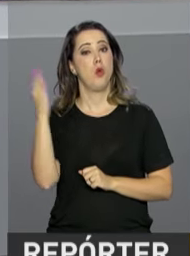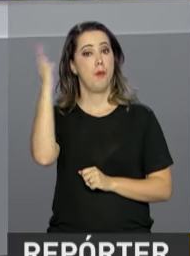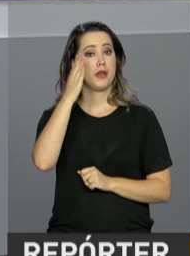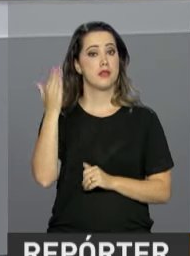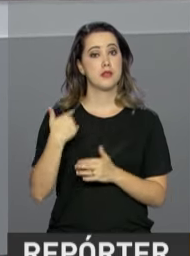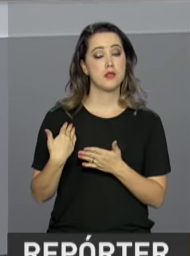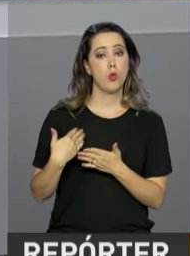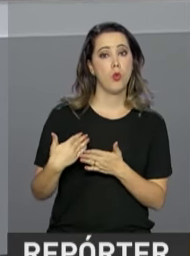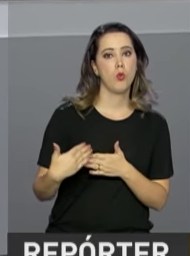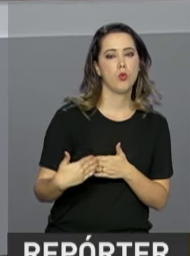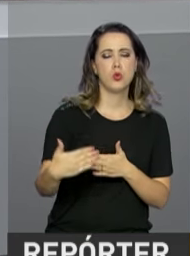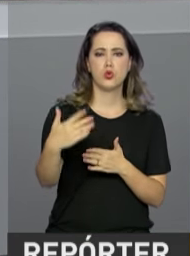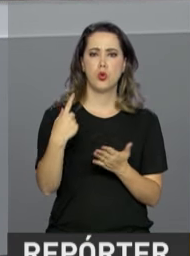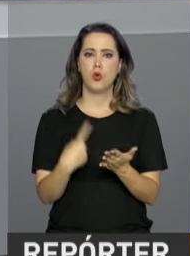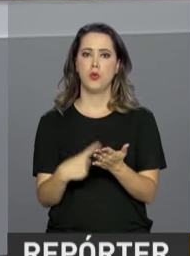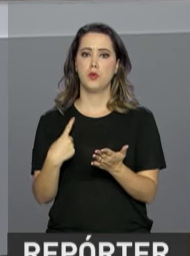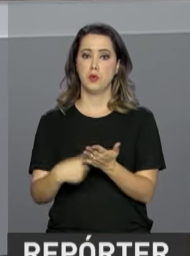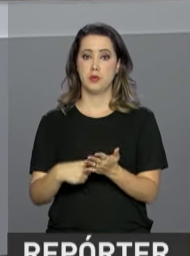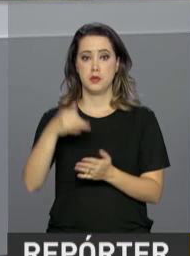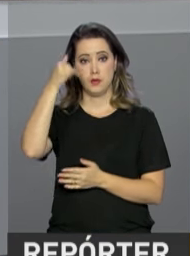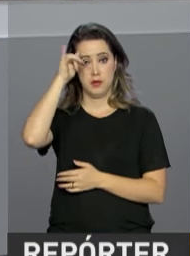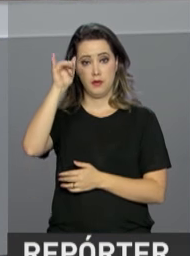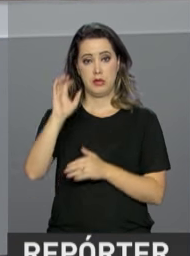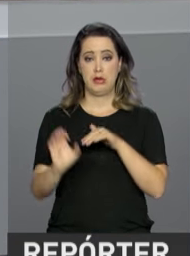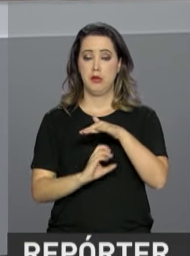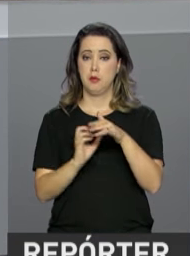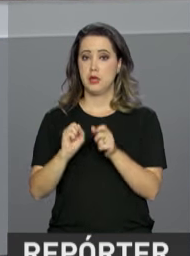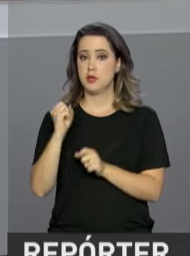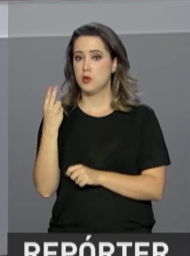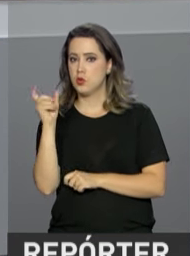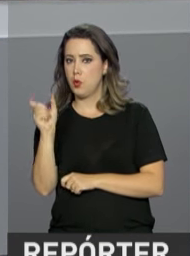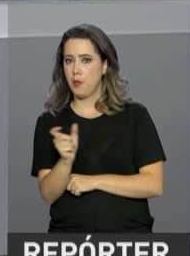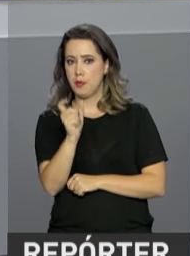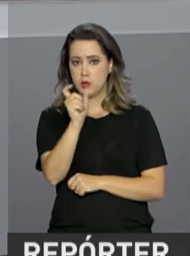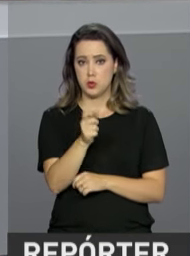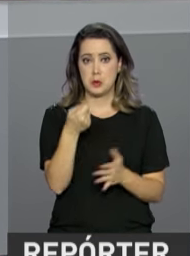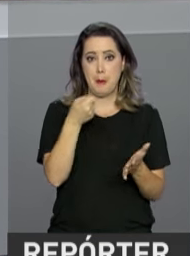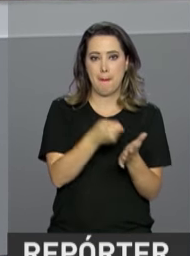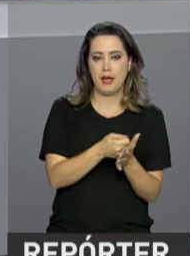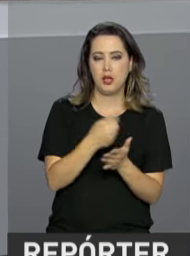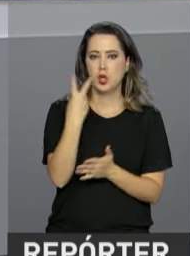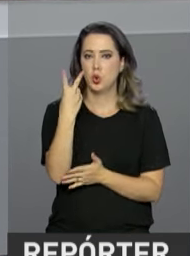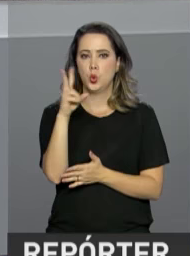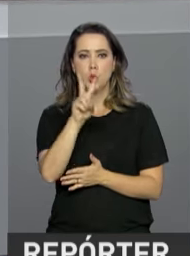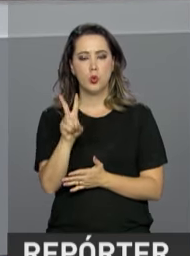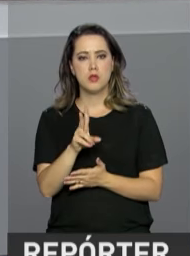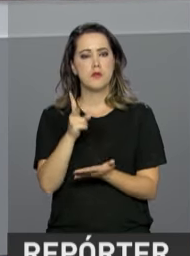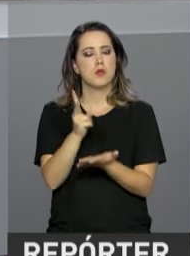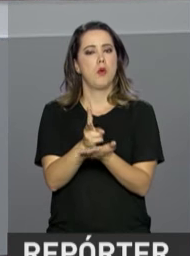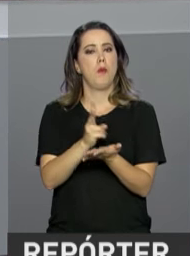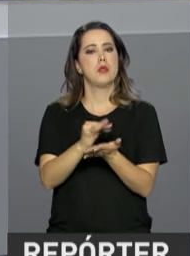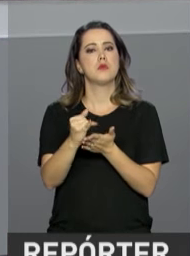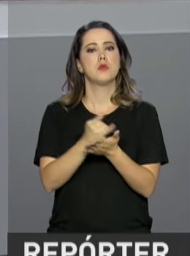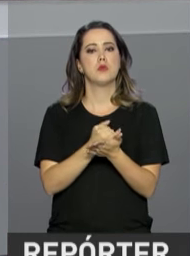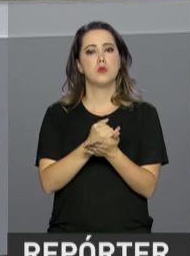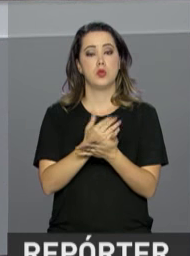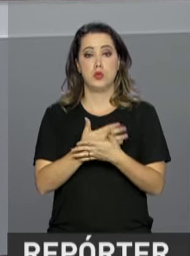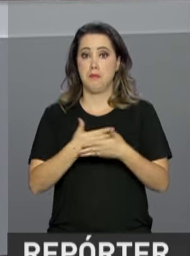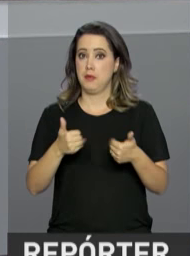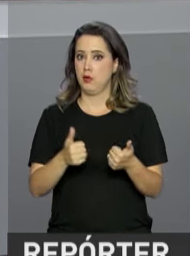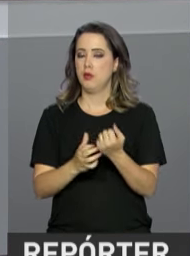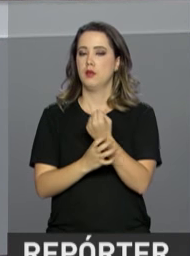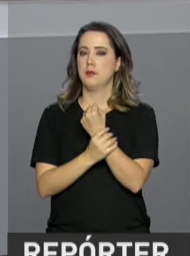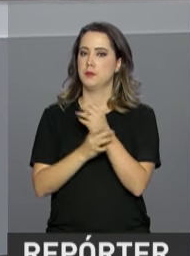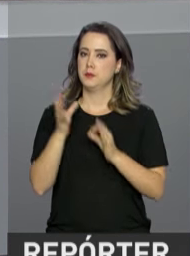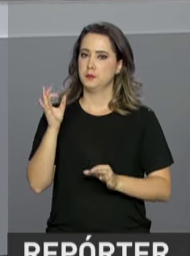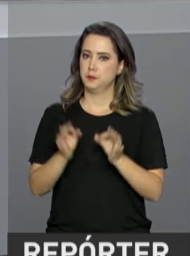mantém acordos para evitar que pessoas e empresas paguem impostos duplicados, além de ampliar a segurança jurídica e tributária com mais